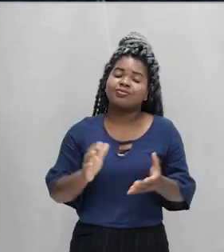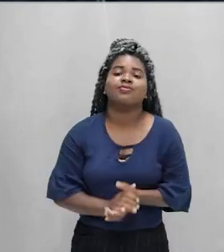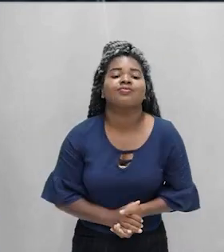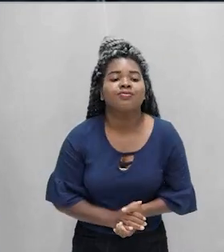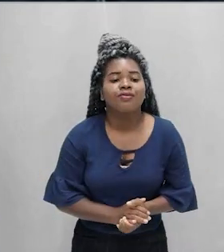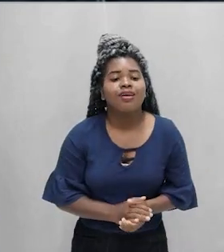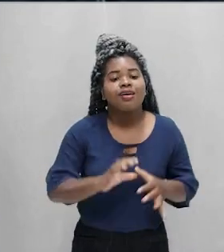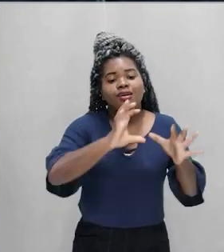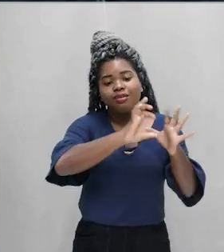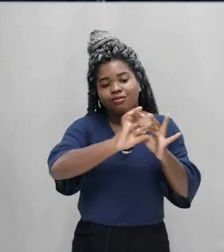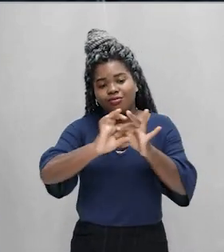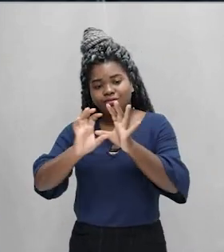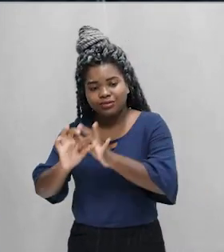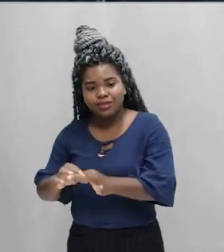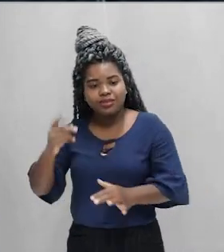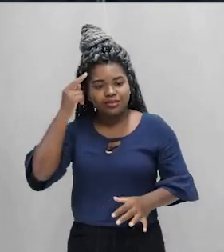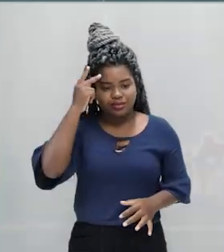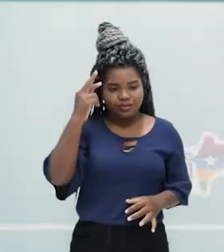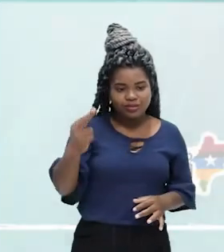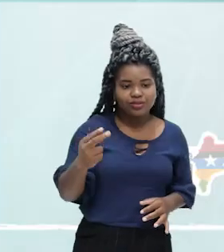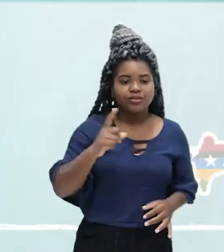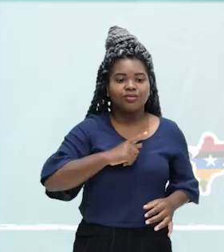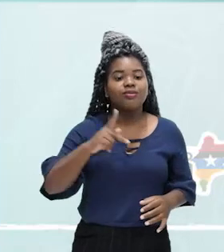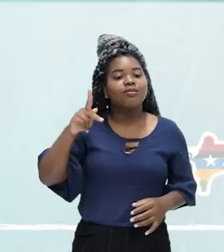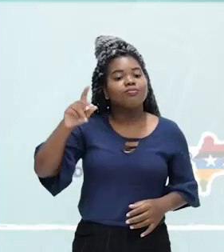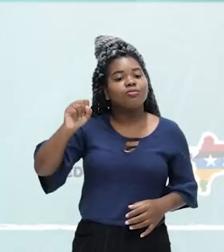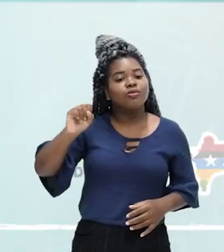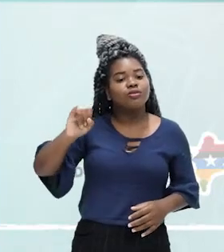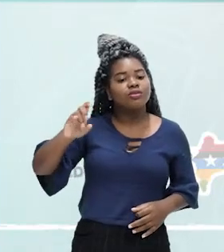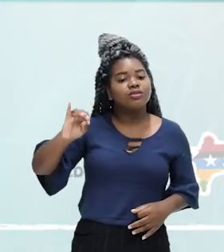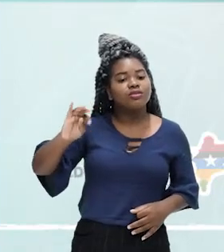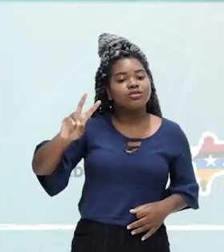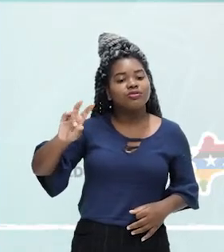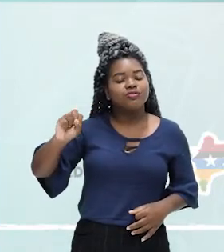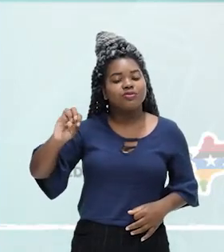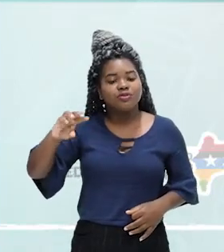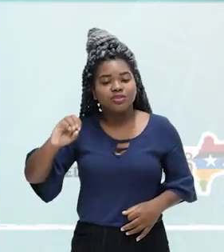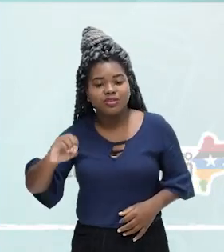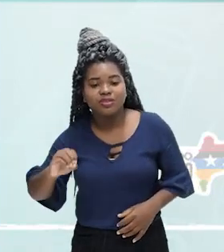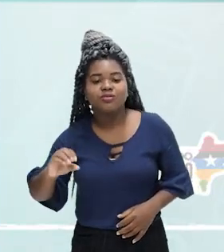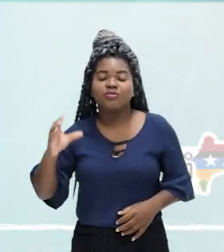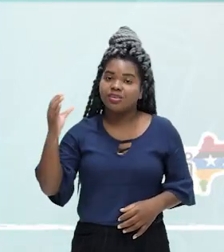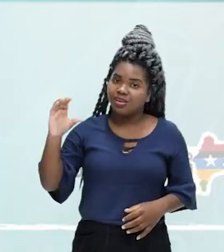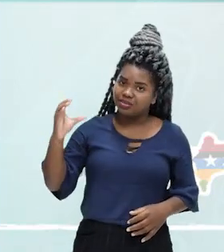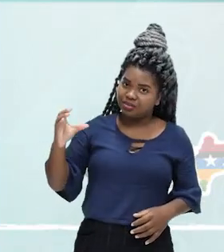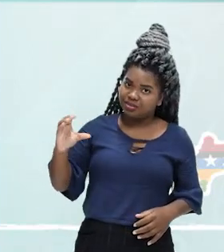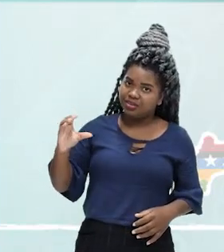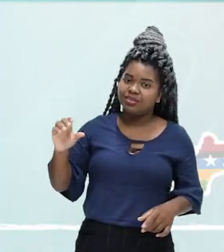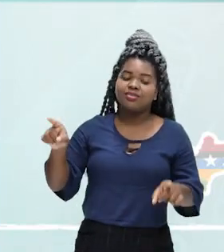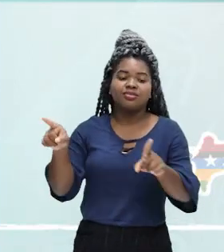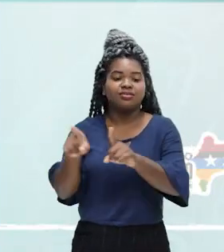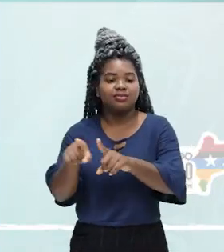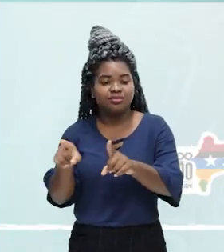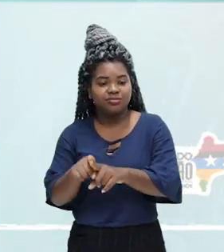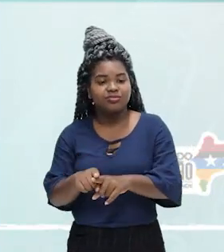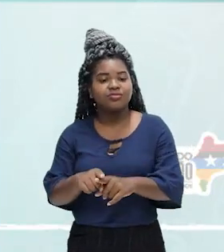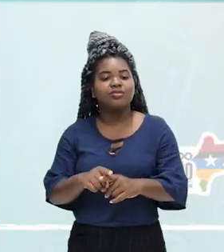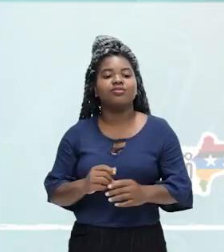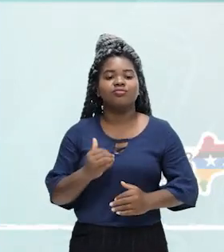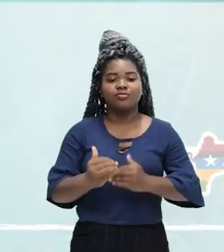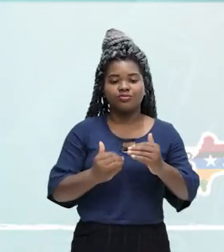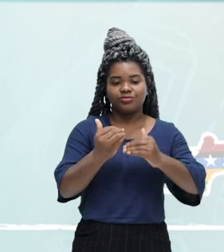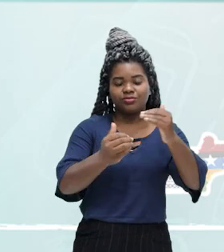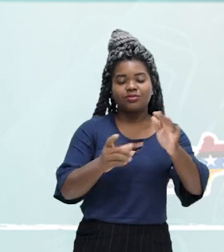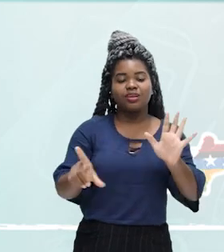Contexto histórico, nós já falamos. Positivismo, que é o primado da ciência, o evolucionismo, leis